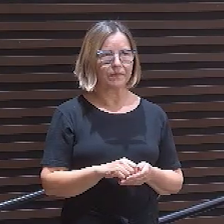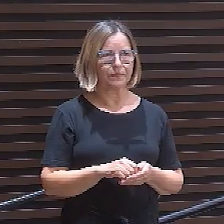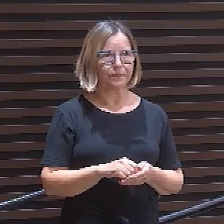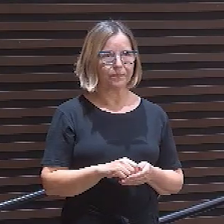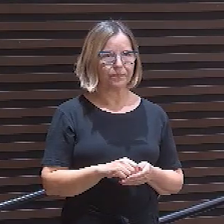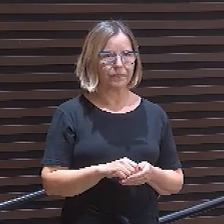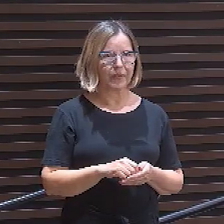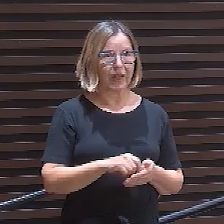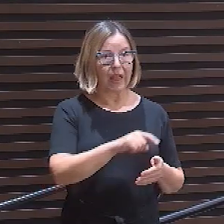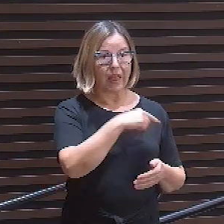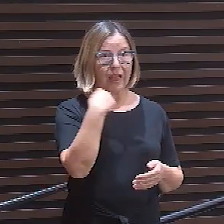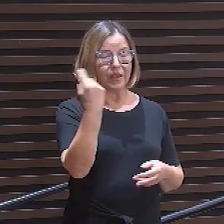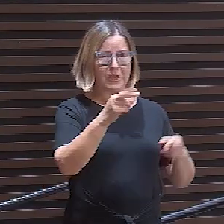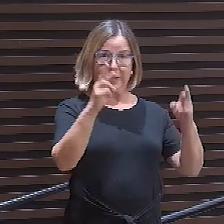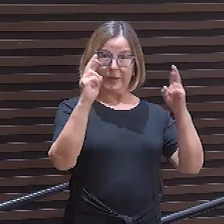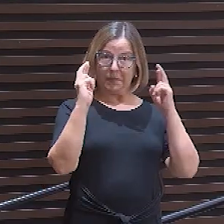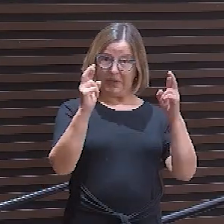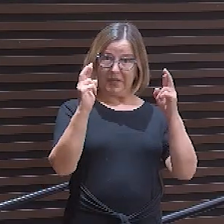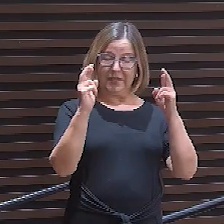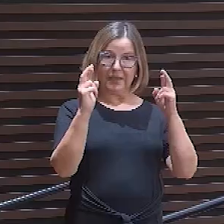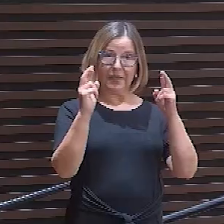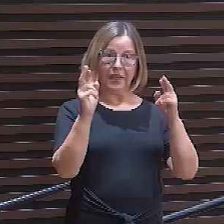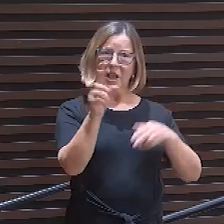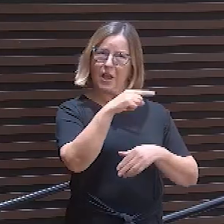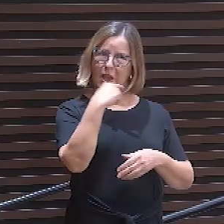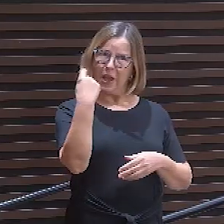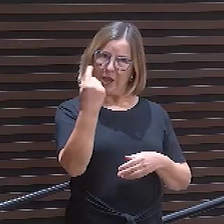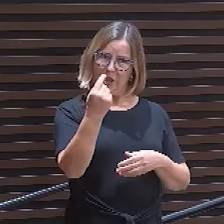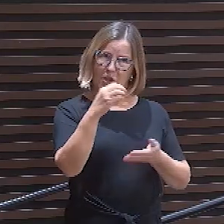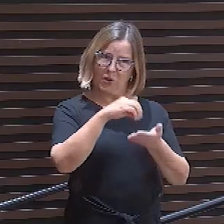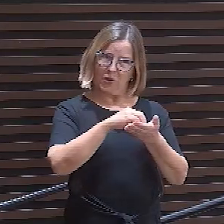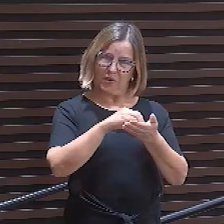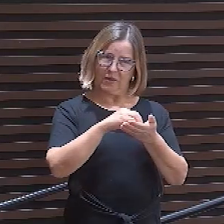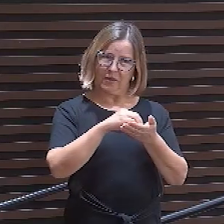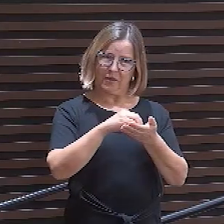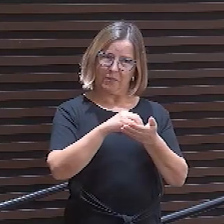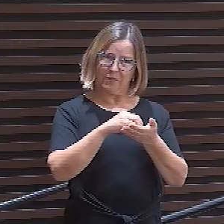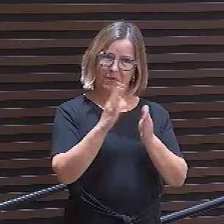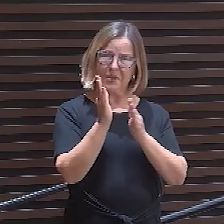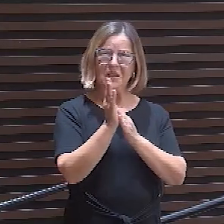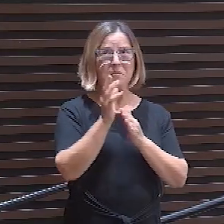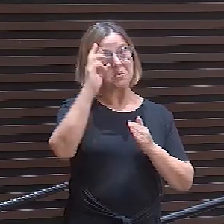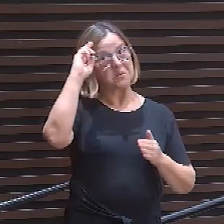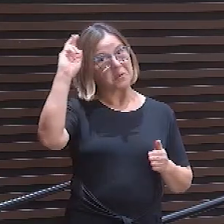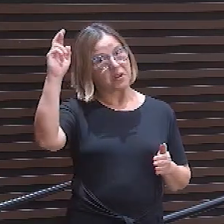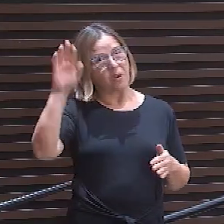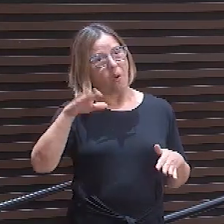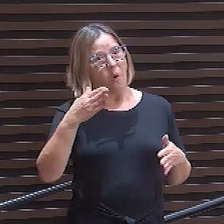a nossa expectativa no Senhor, ou nós estamos